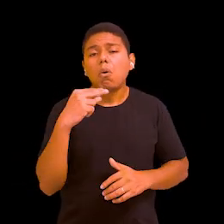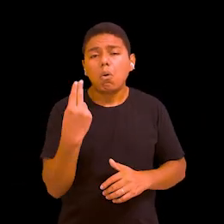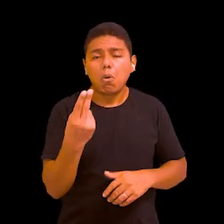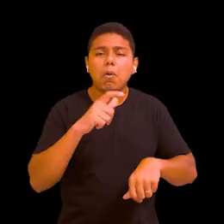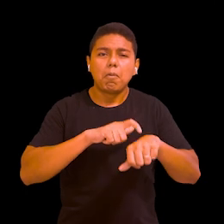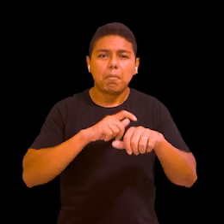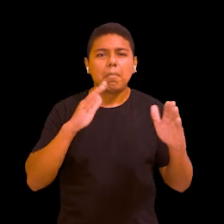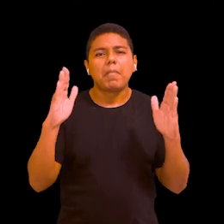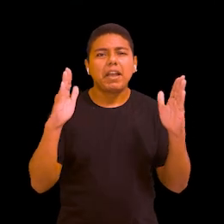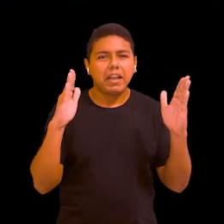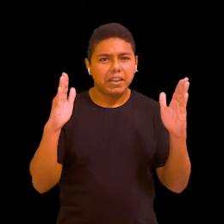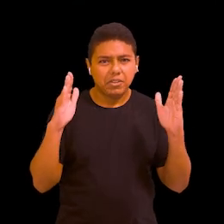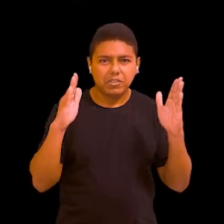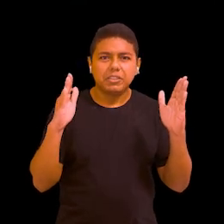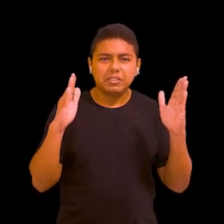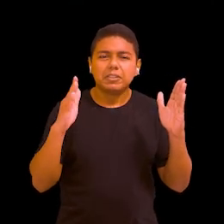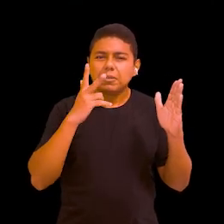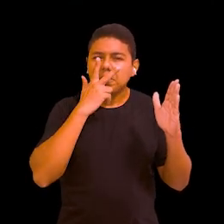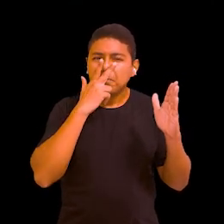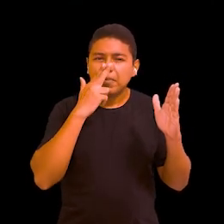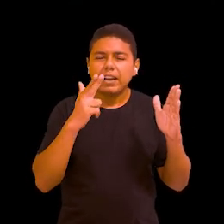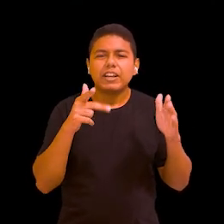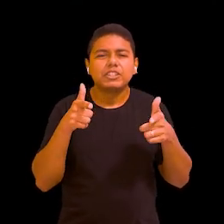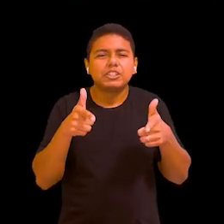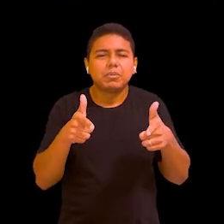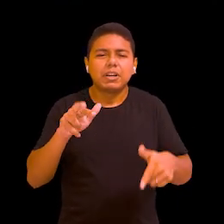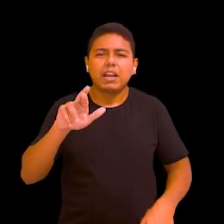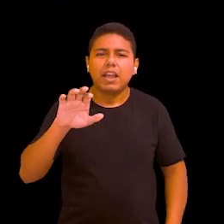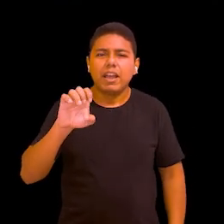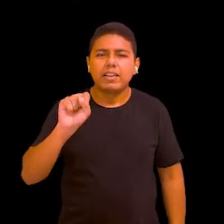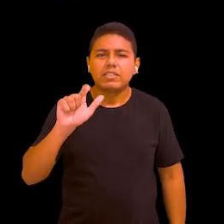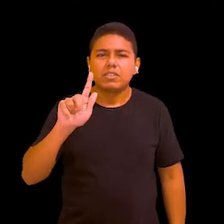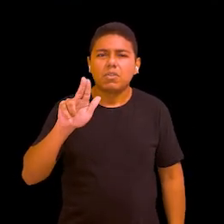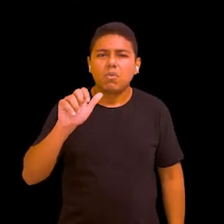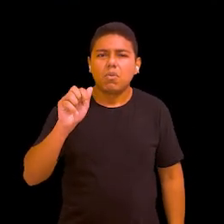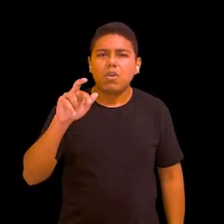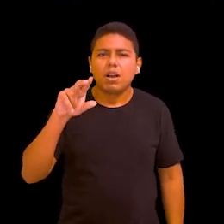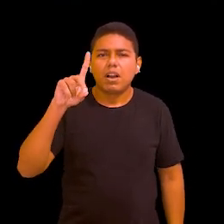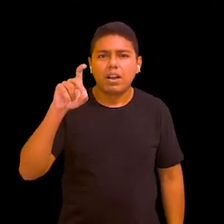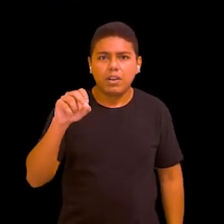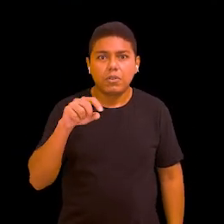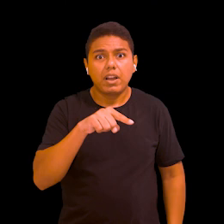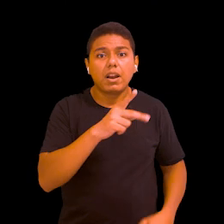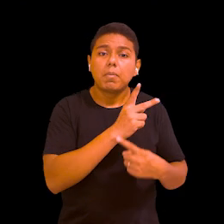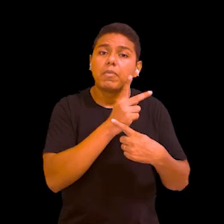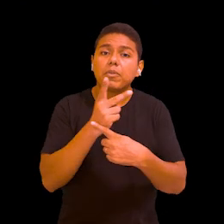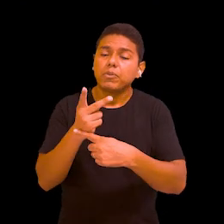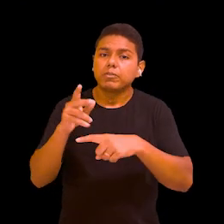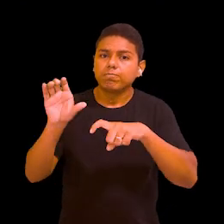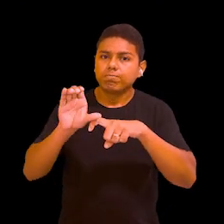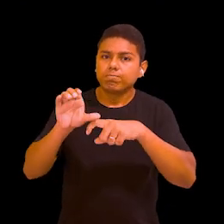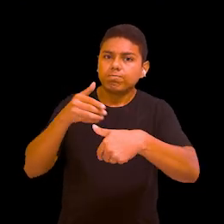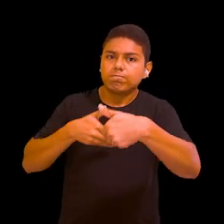que comumente se chamam de resguarde, elas procurarem atendimento clínico,